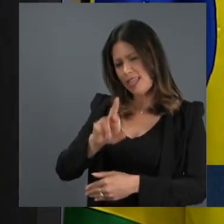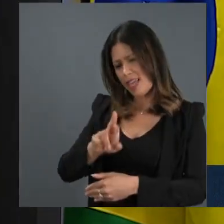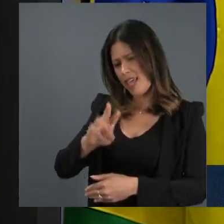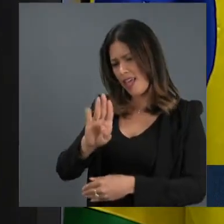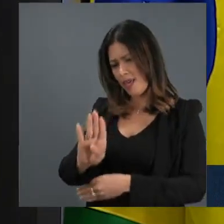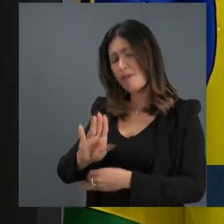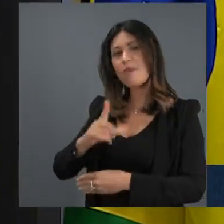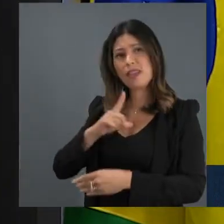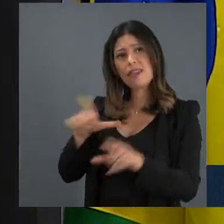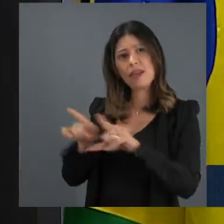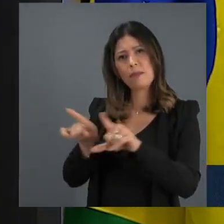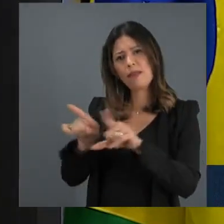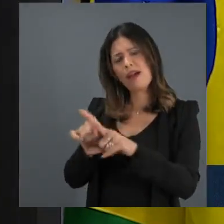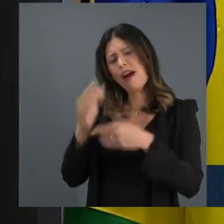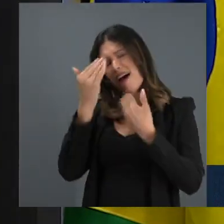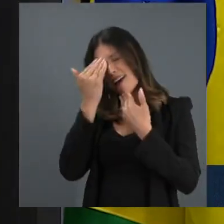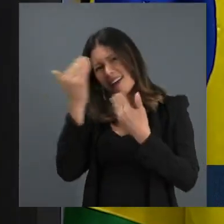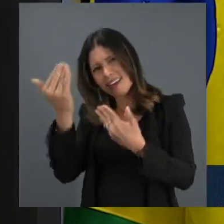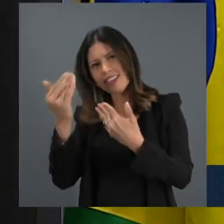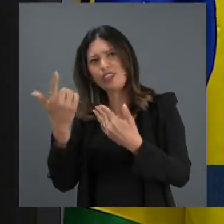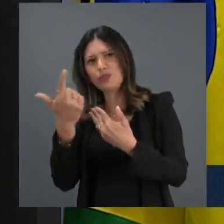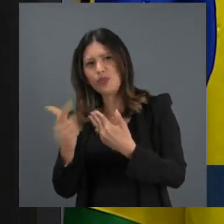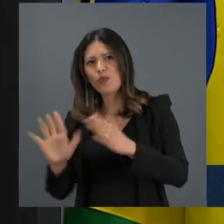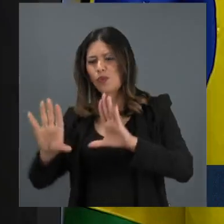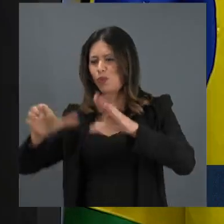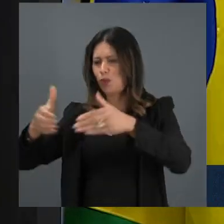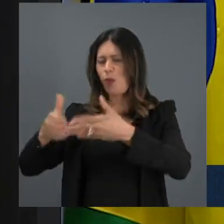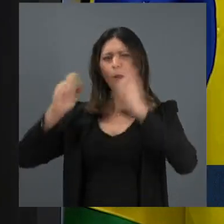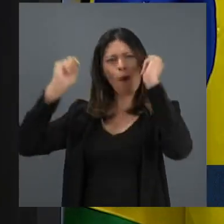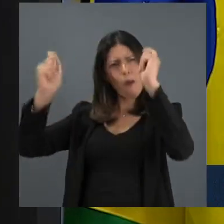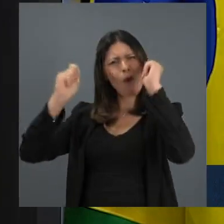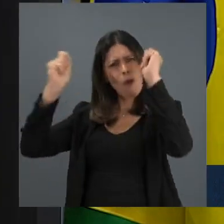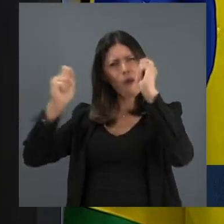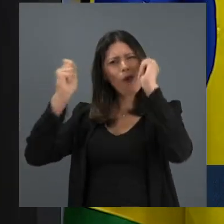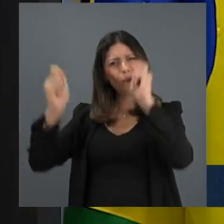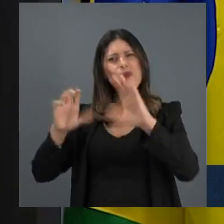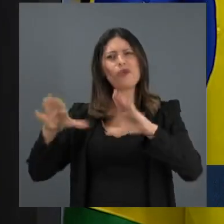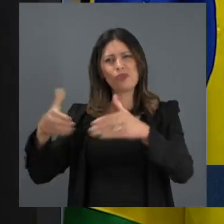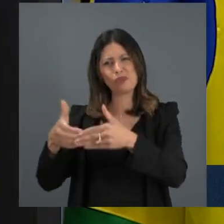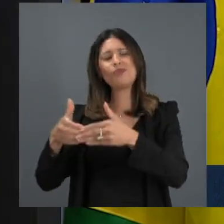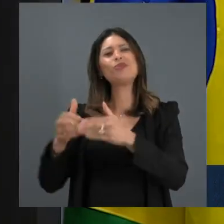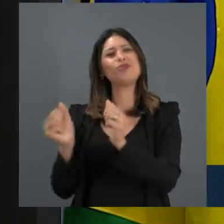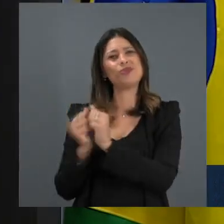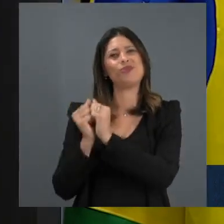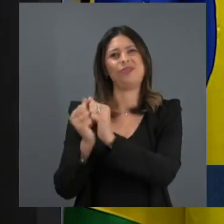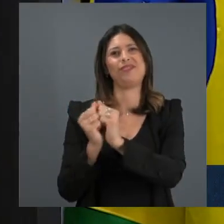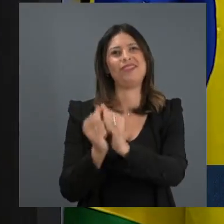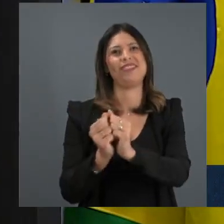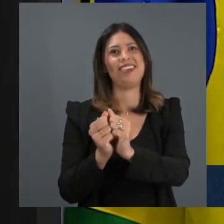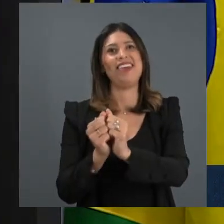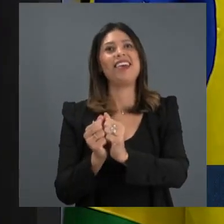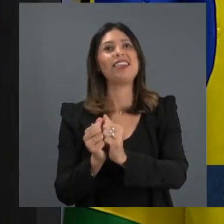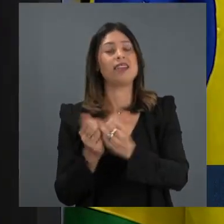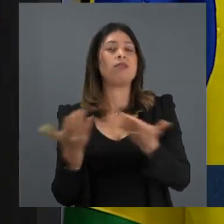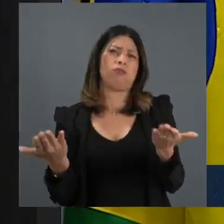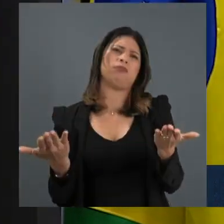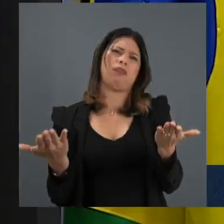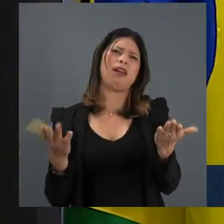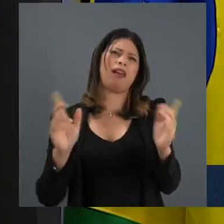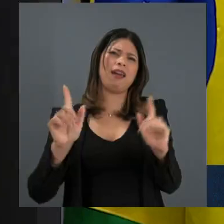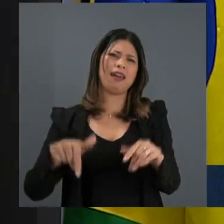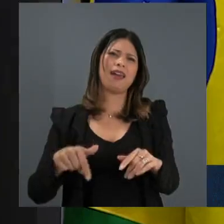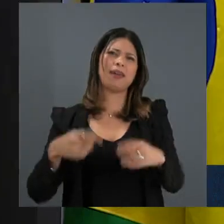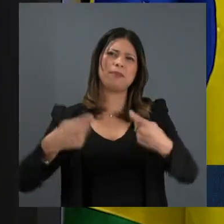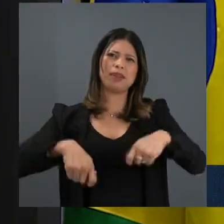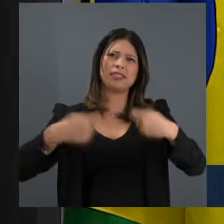agradecer os dirigentes também, toda a torcida. E é assim, nós podemos ser adversários dentro do campo. É como